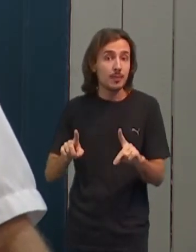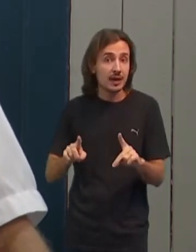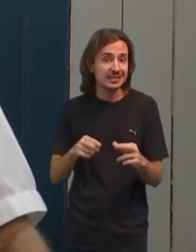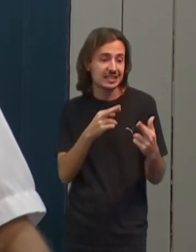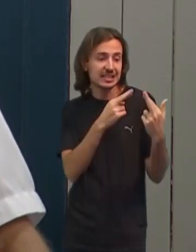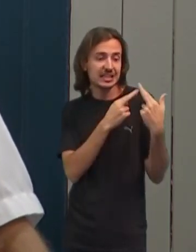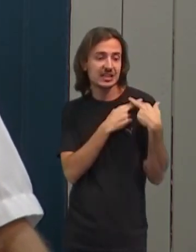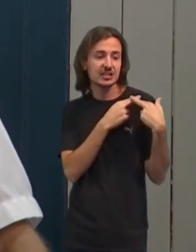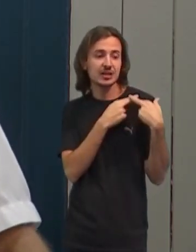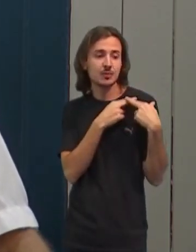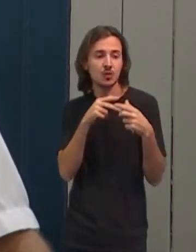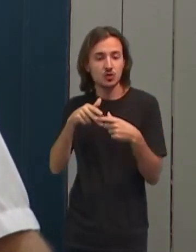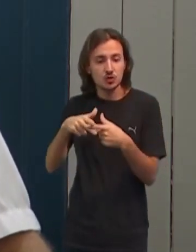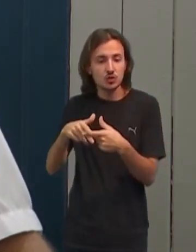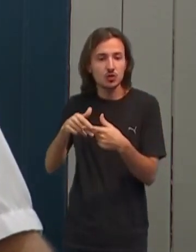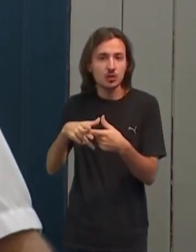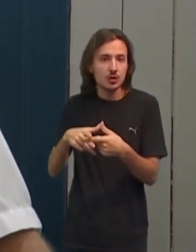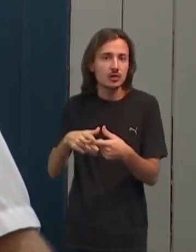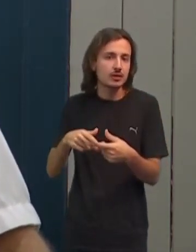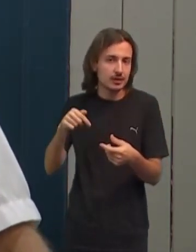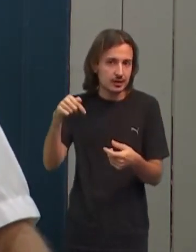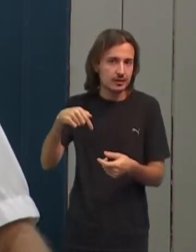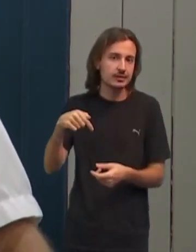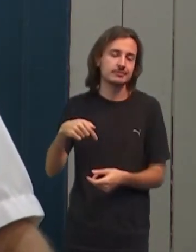é o poder público. E aí,